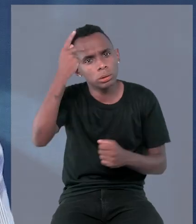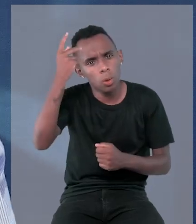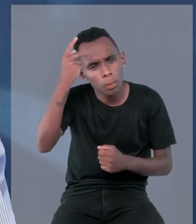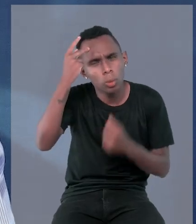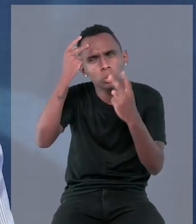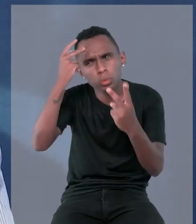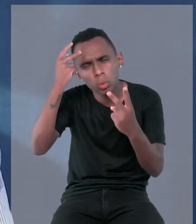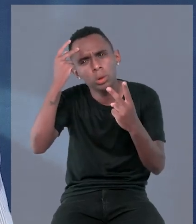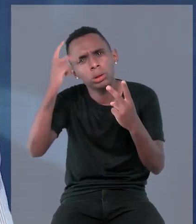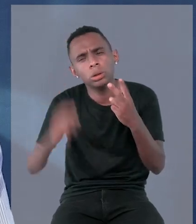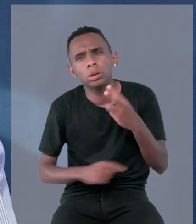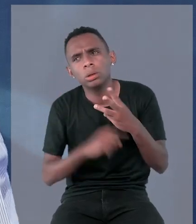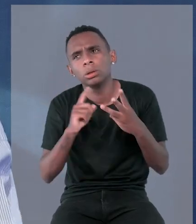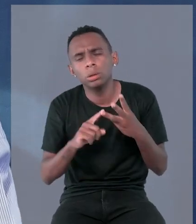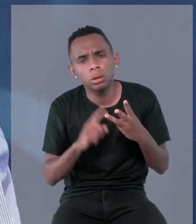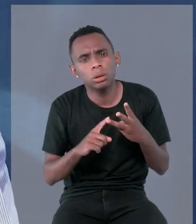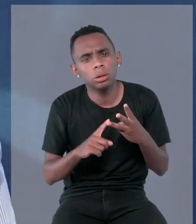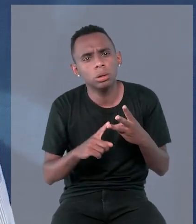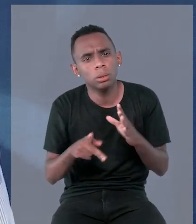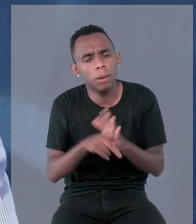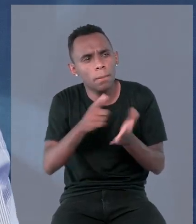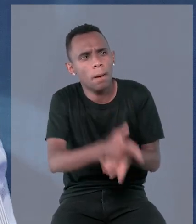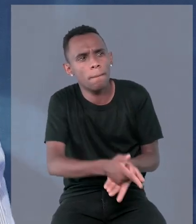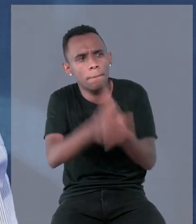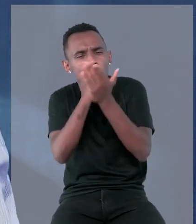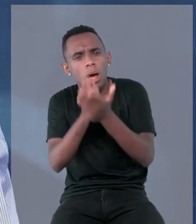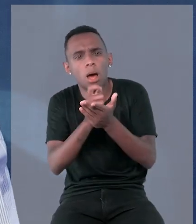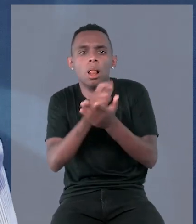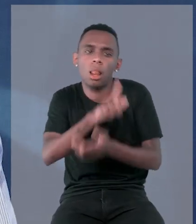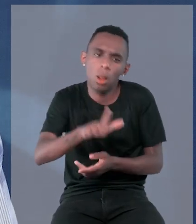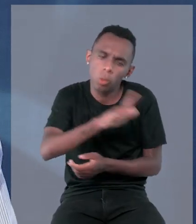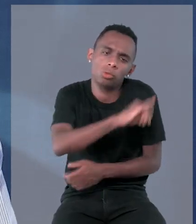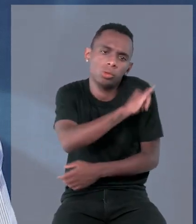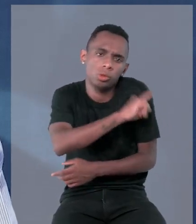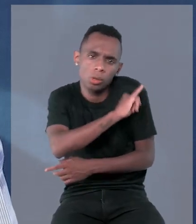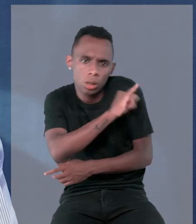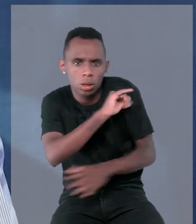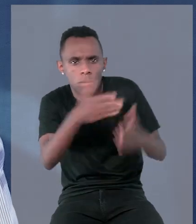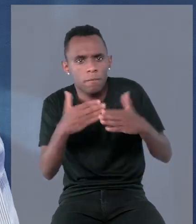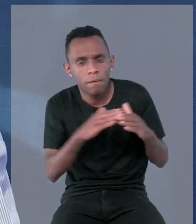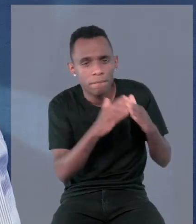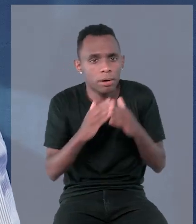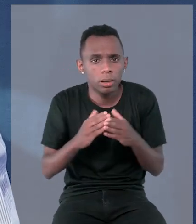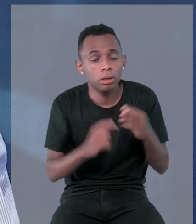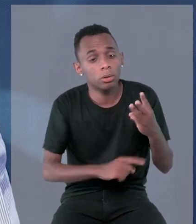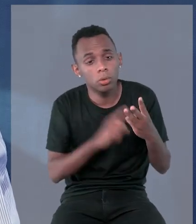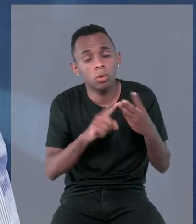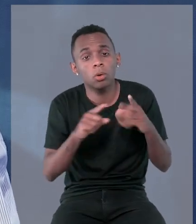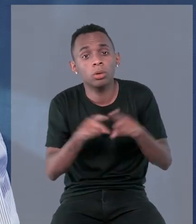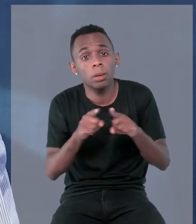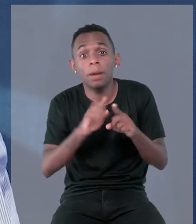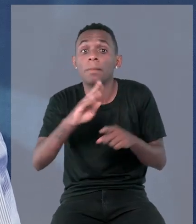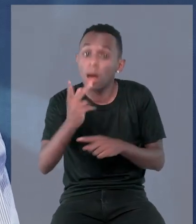tem 2 contos que passam em São Paulo, esses contos da Bala Perdida todos se passam, óbvio, no Rio de Janeiro, né? E tem um conto que se